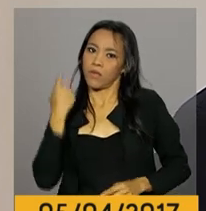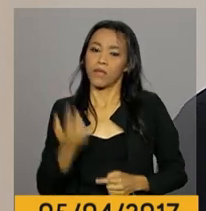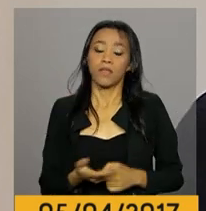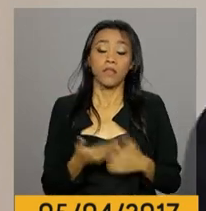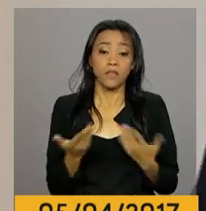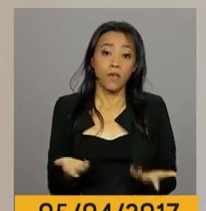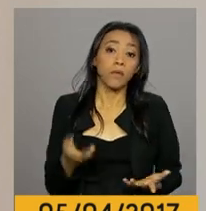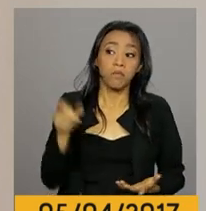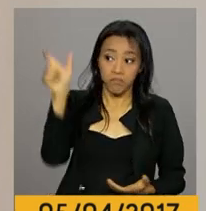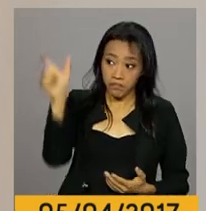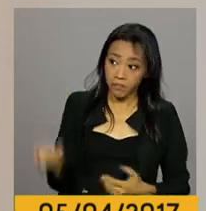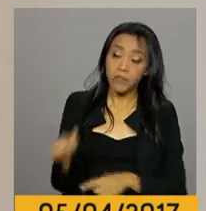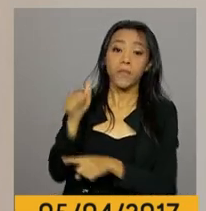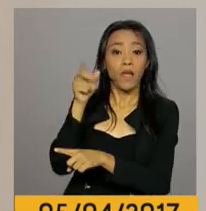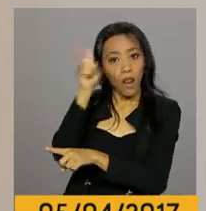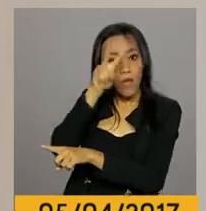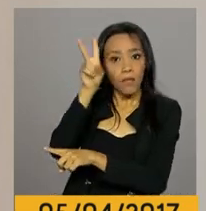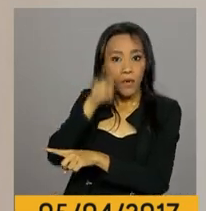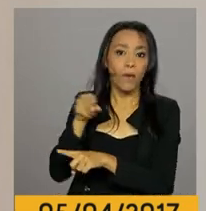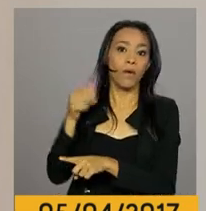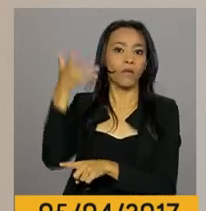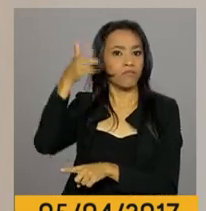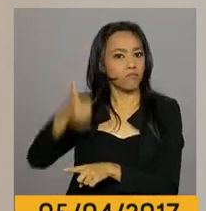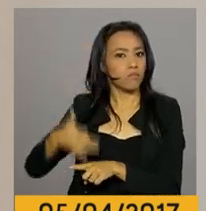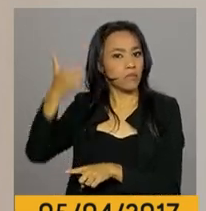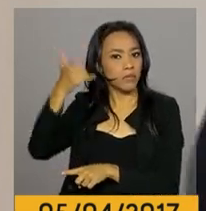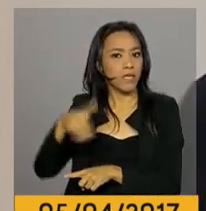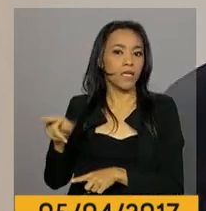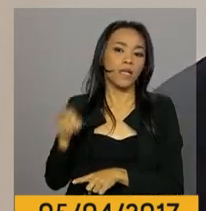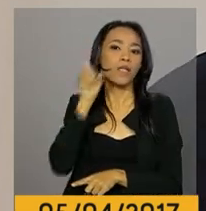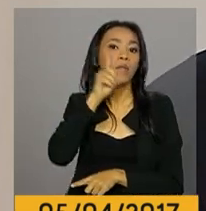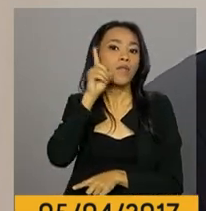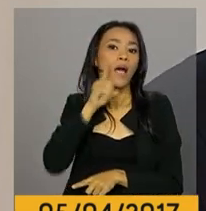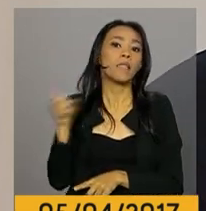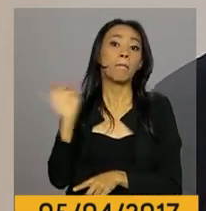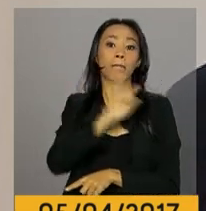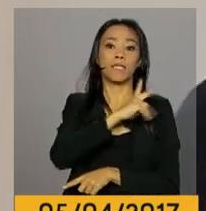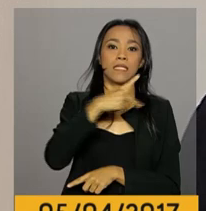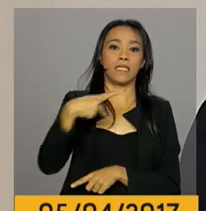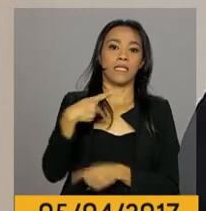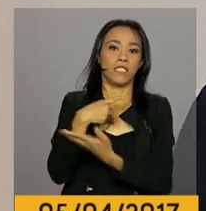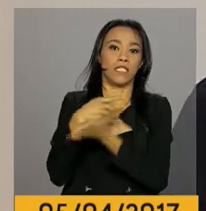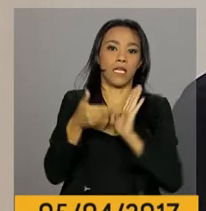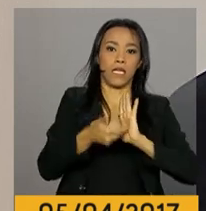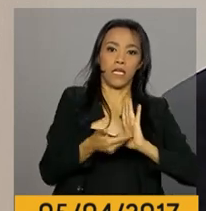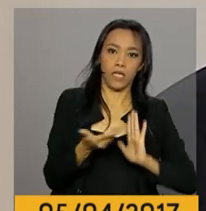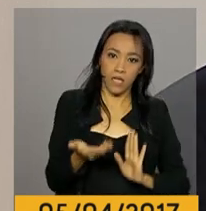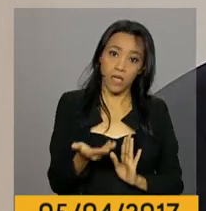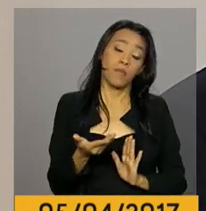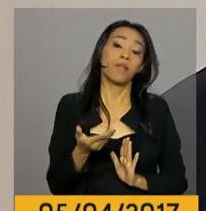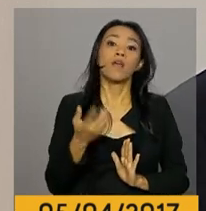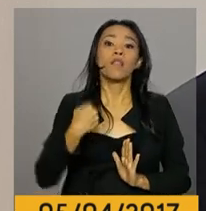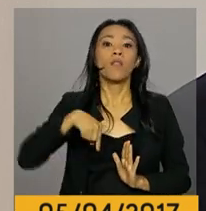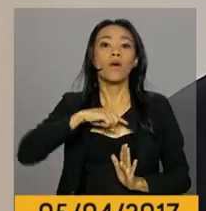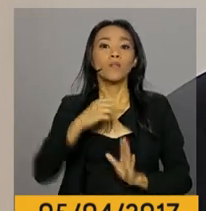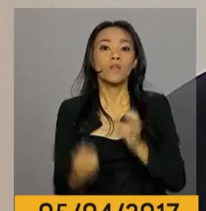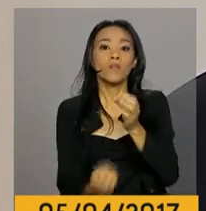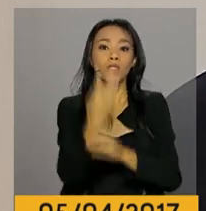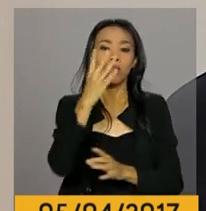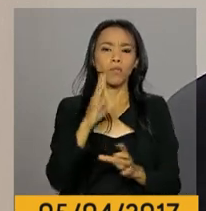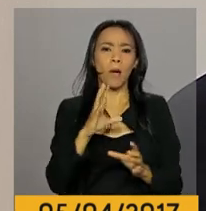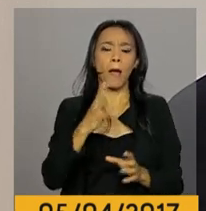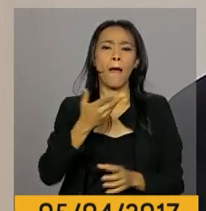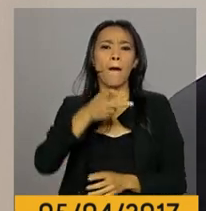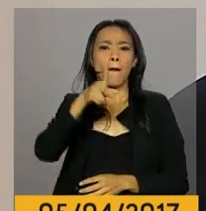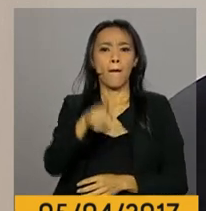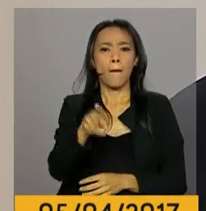lembrou a Rosângela sendo o presidente da Câmara dos Deputados criamos a procuradoria parlamentar da mulher que é